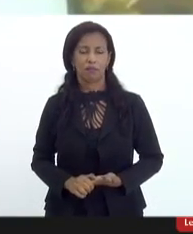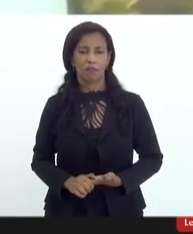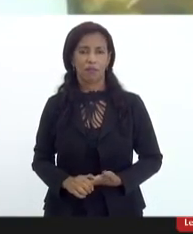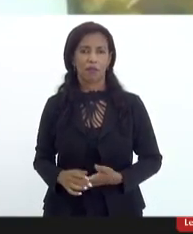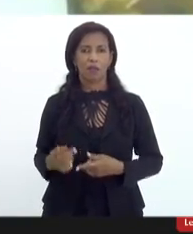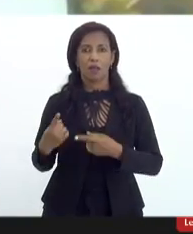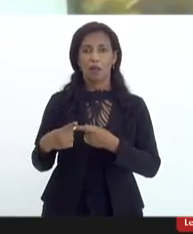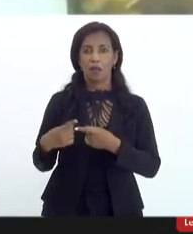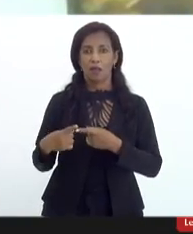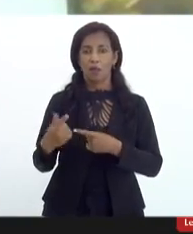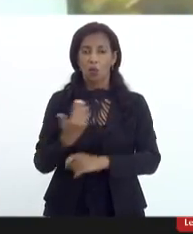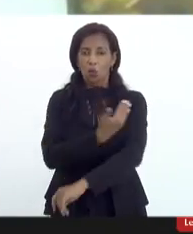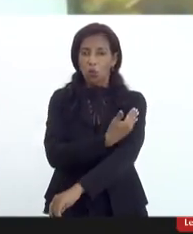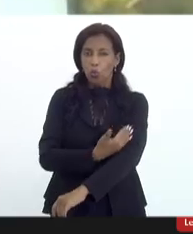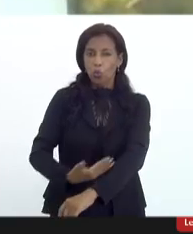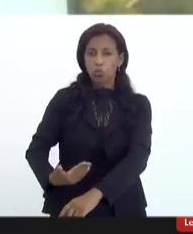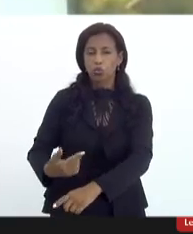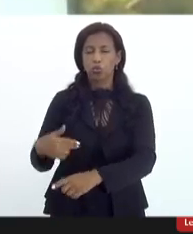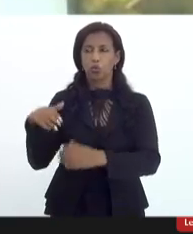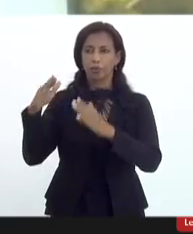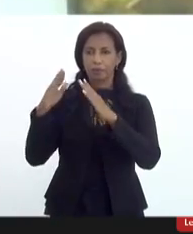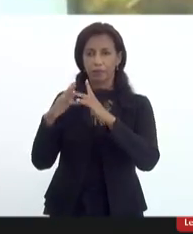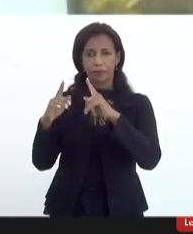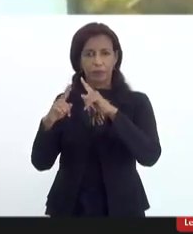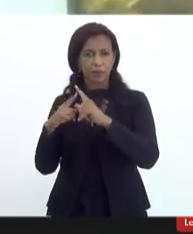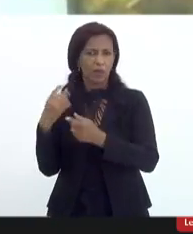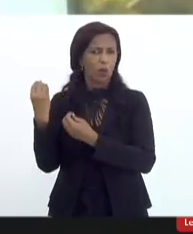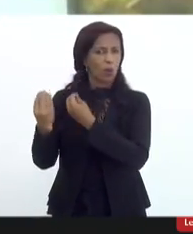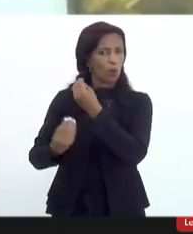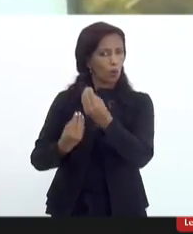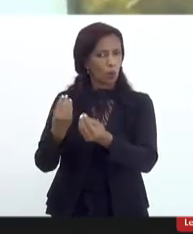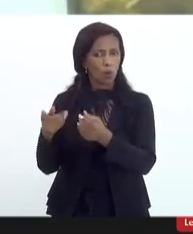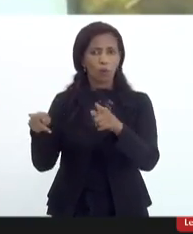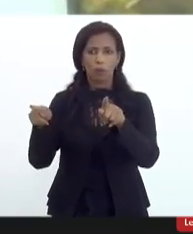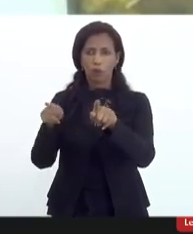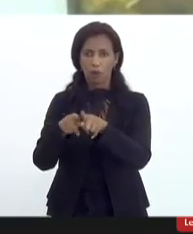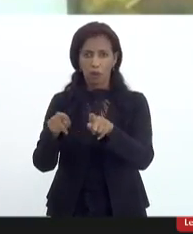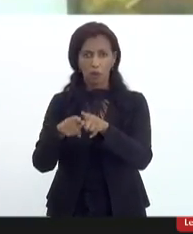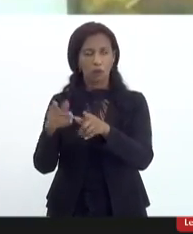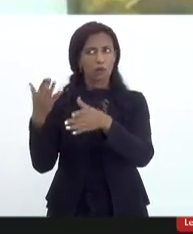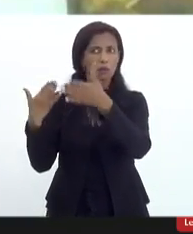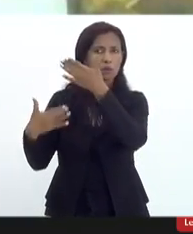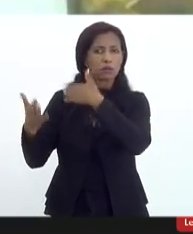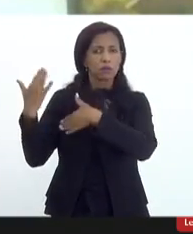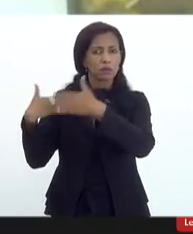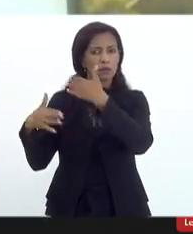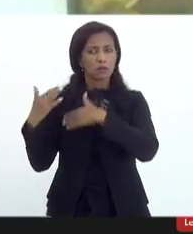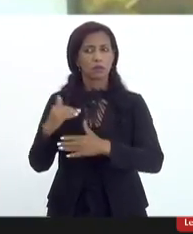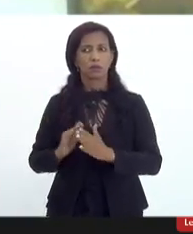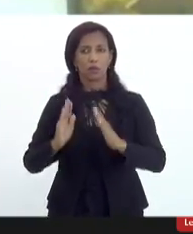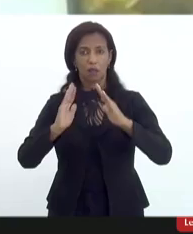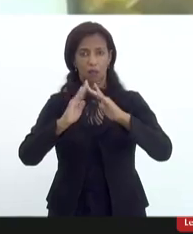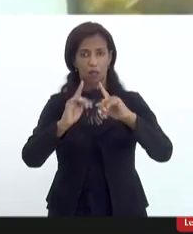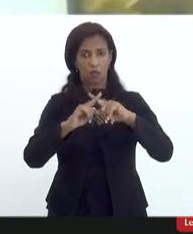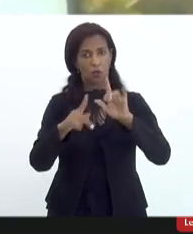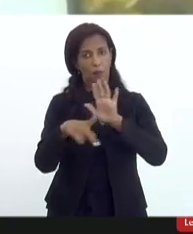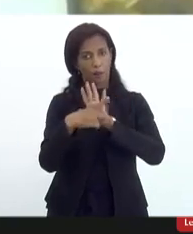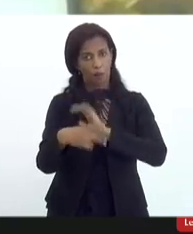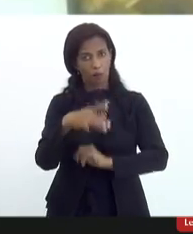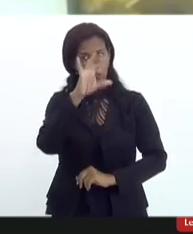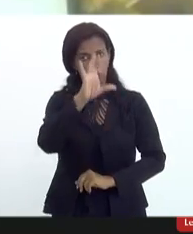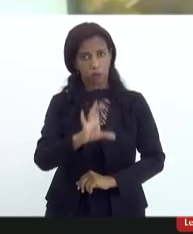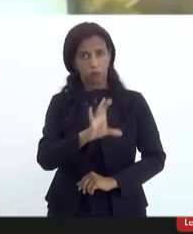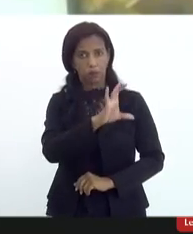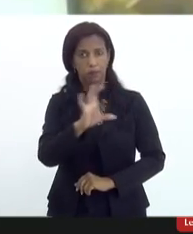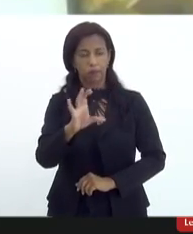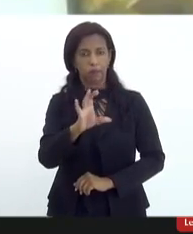é costume das igrejas, como foi costume no passado da Igreja Católica,